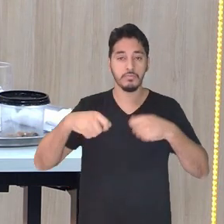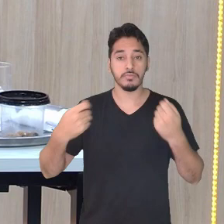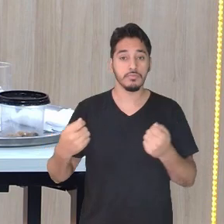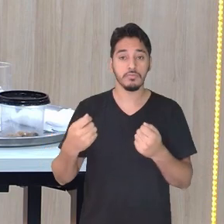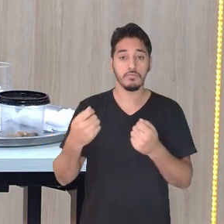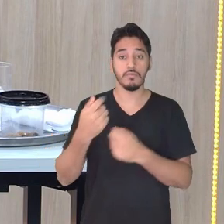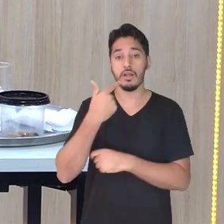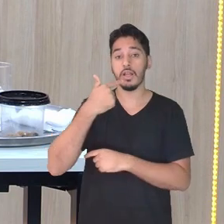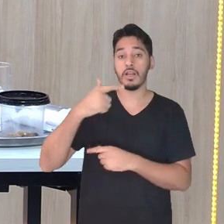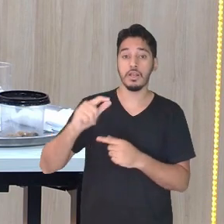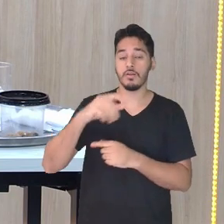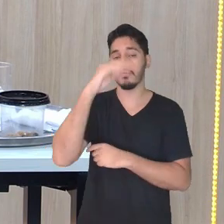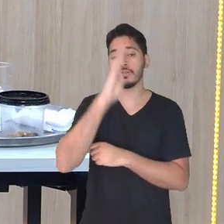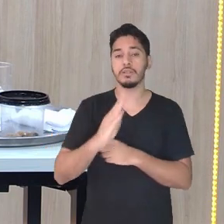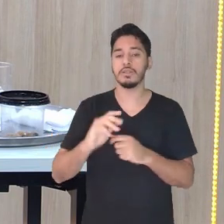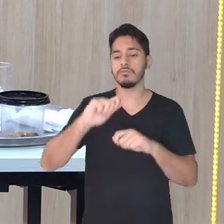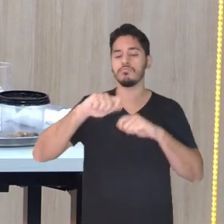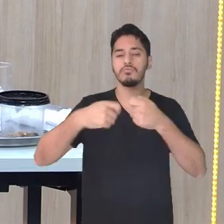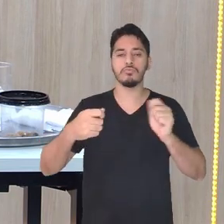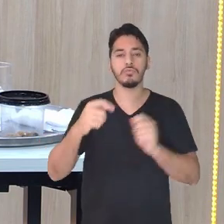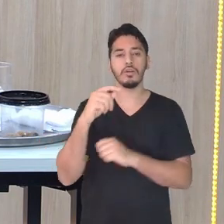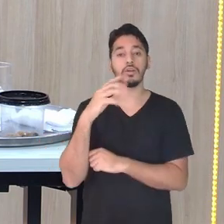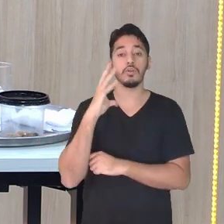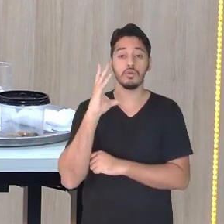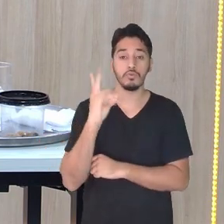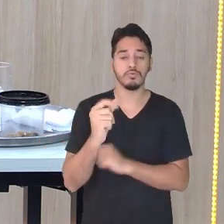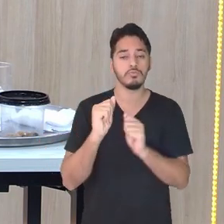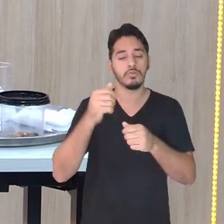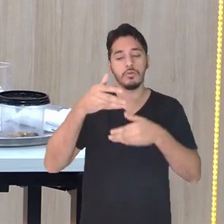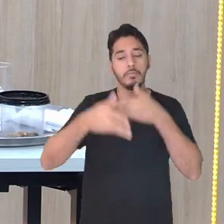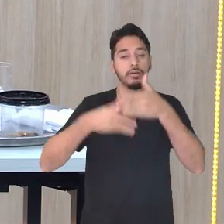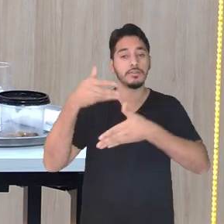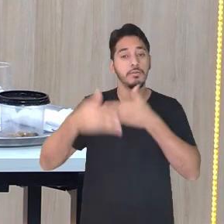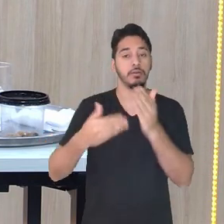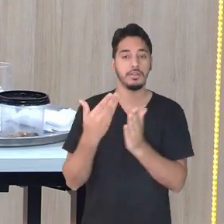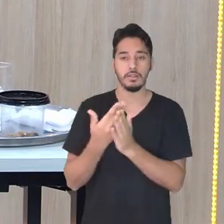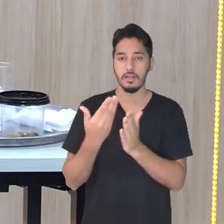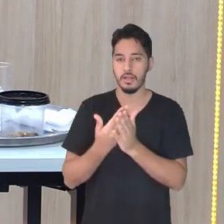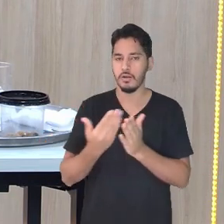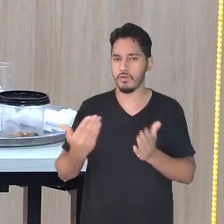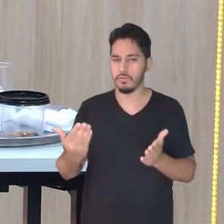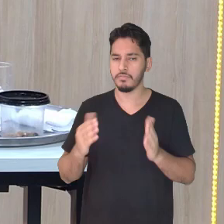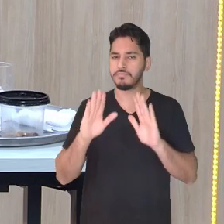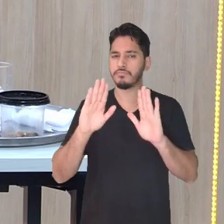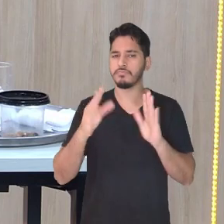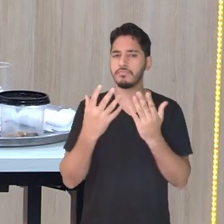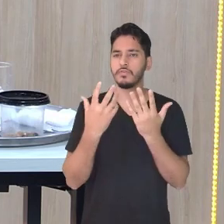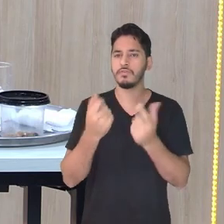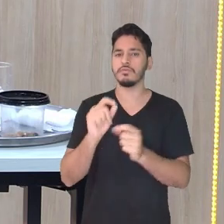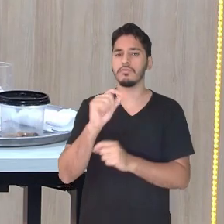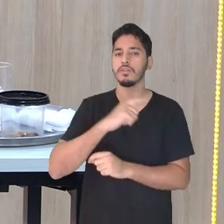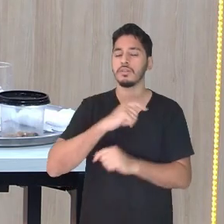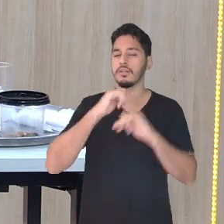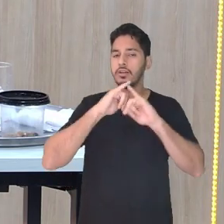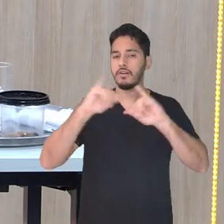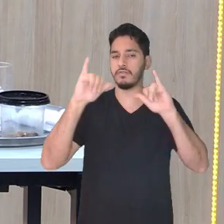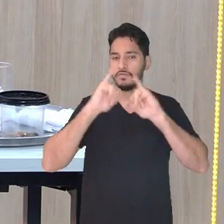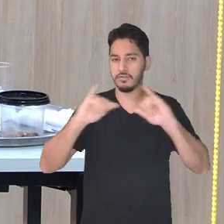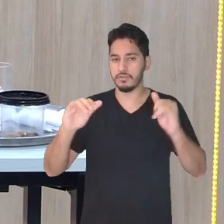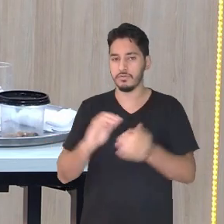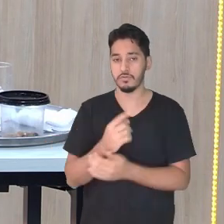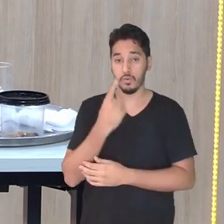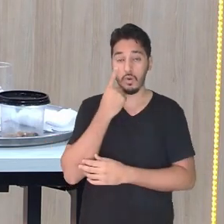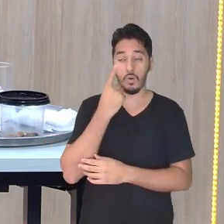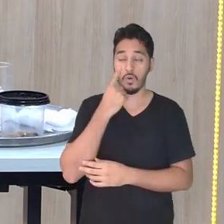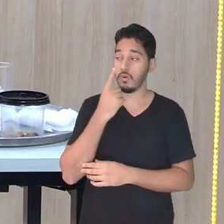língua brasileira de sinais, para que todos possam participar da nossa aula. Mas vamos lá que ainda tem avisos. Estamos